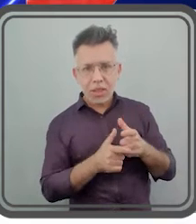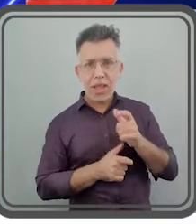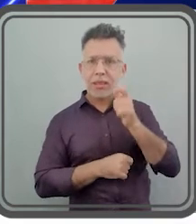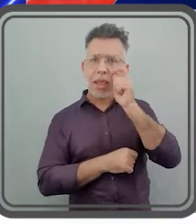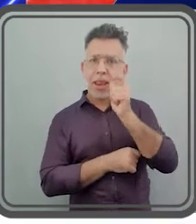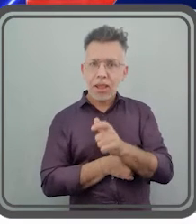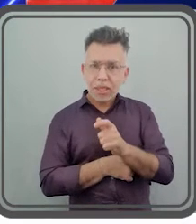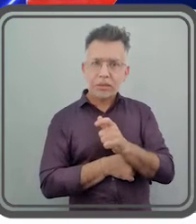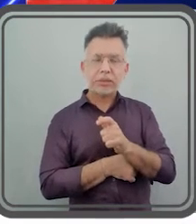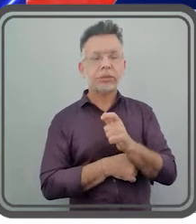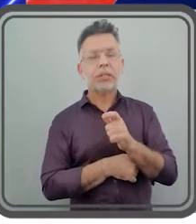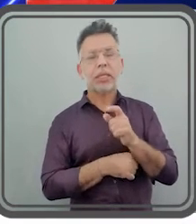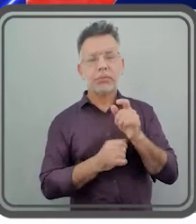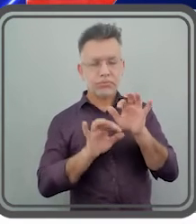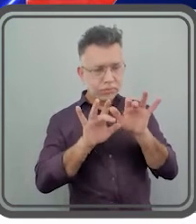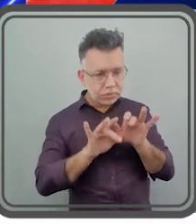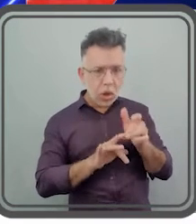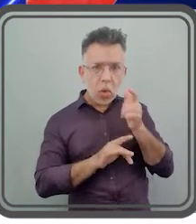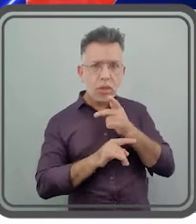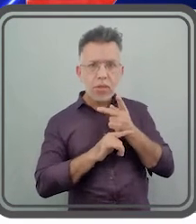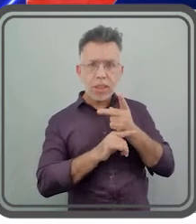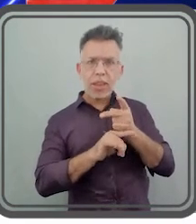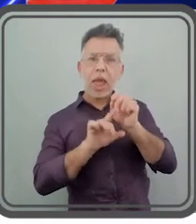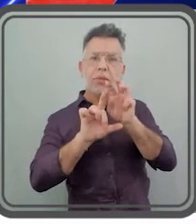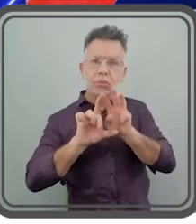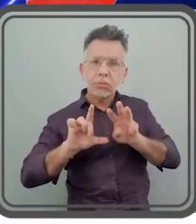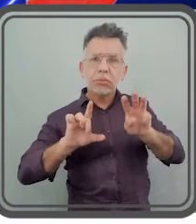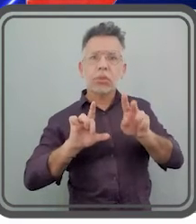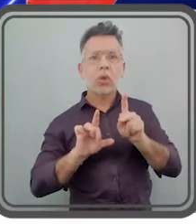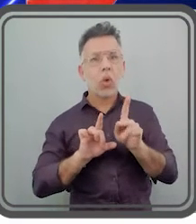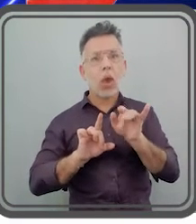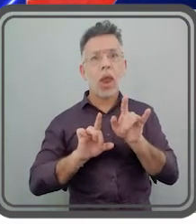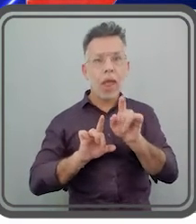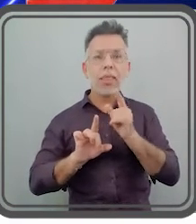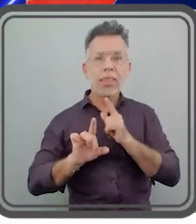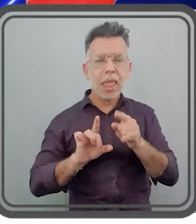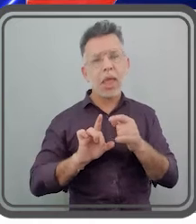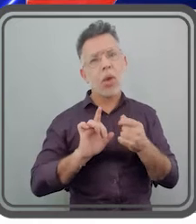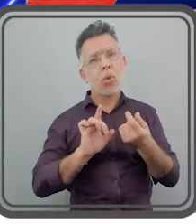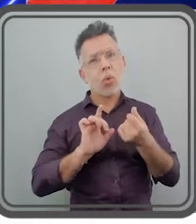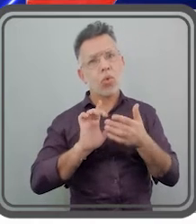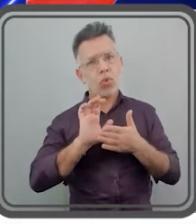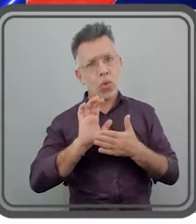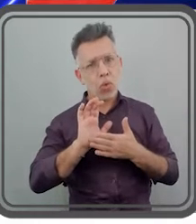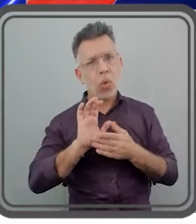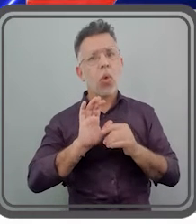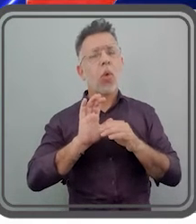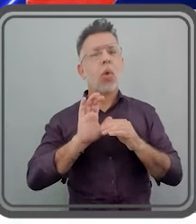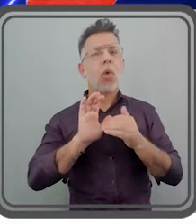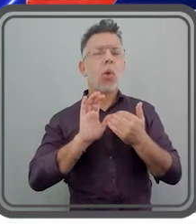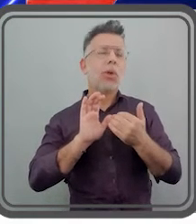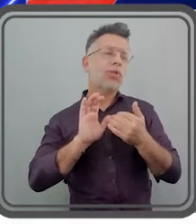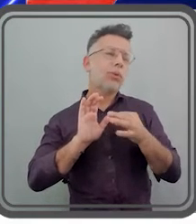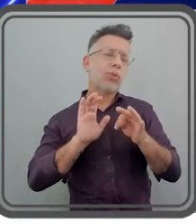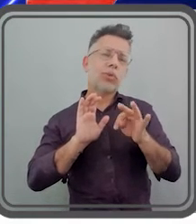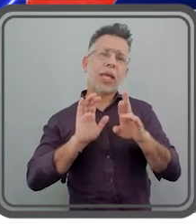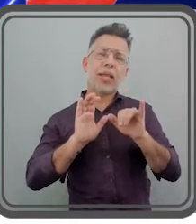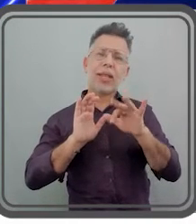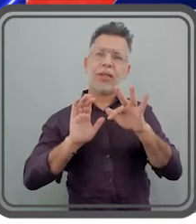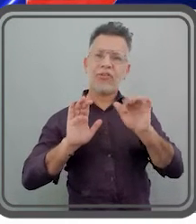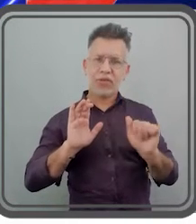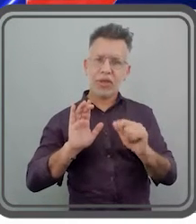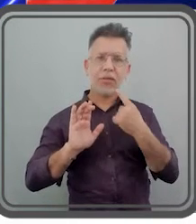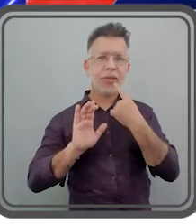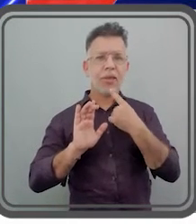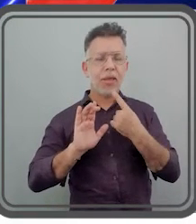tem interesse de divulgá-la conseguir entrar na plataforma do caiaque e vela vai ter algumas tarifas é digitar aí fazer em